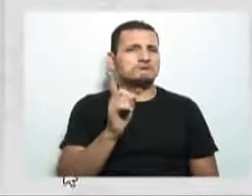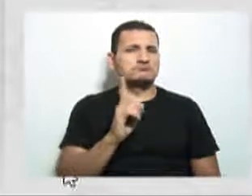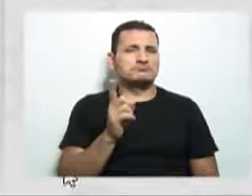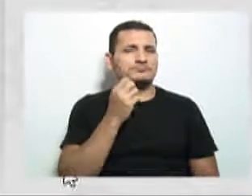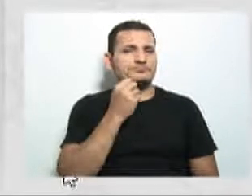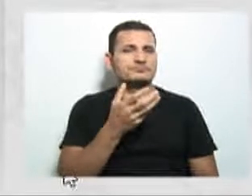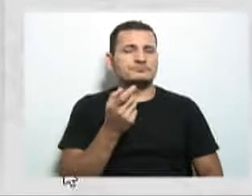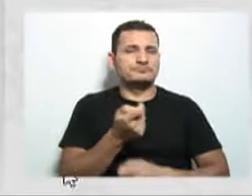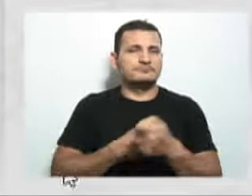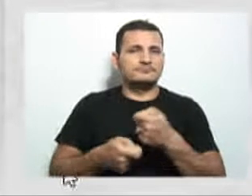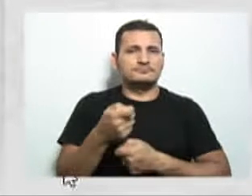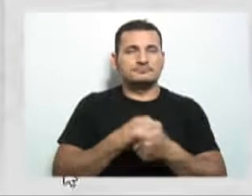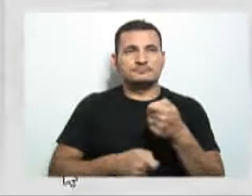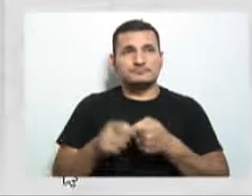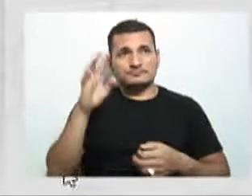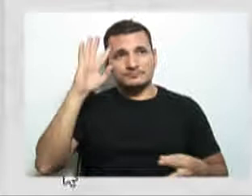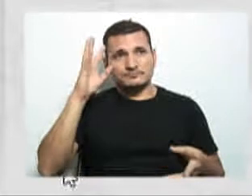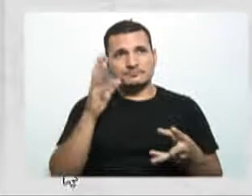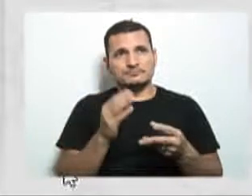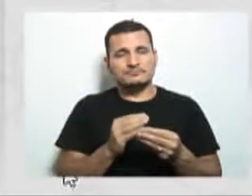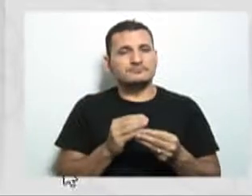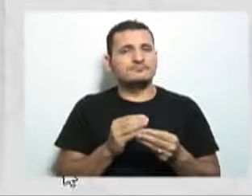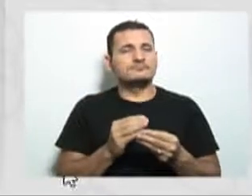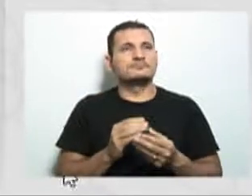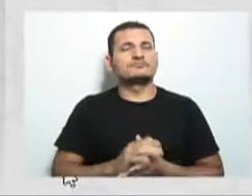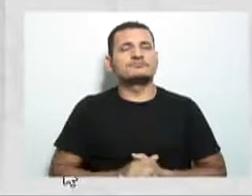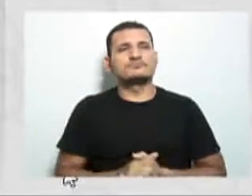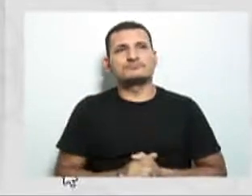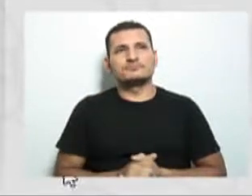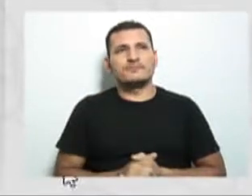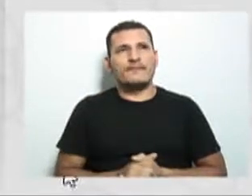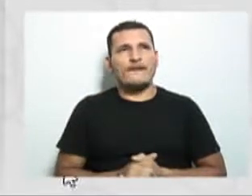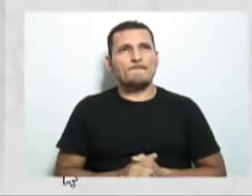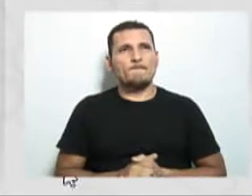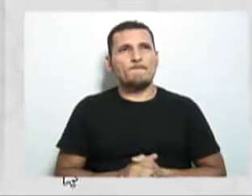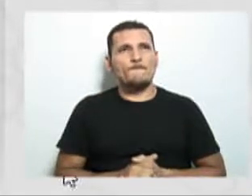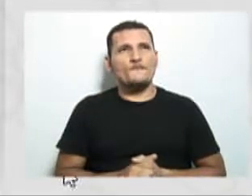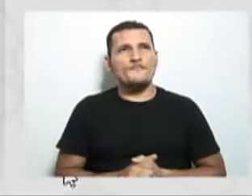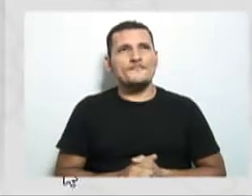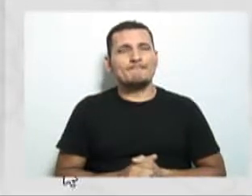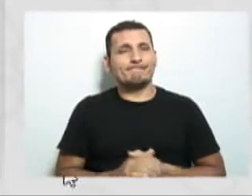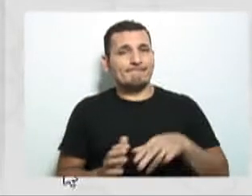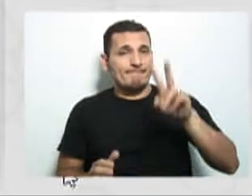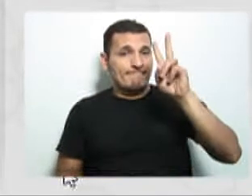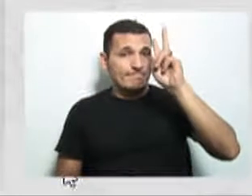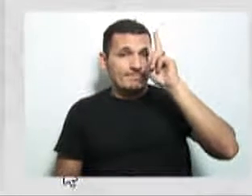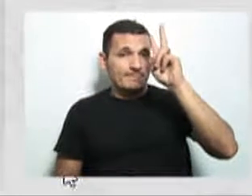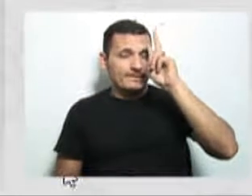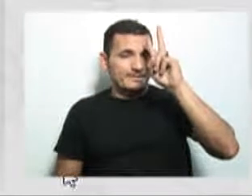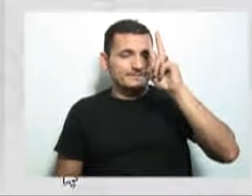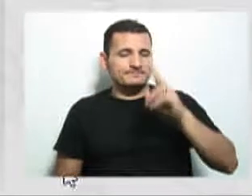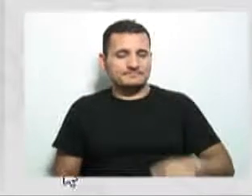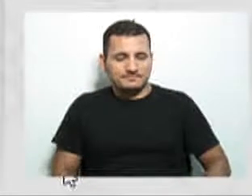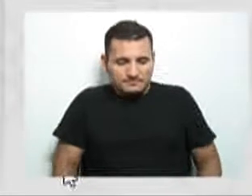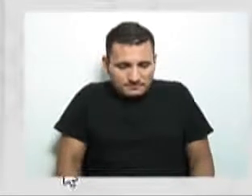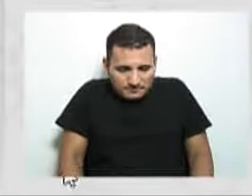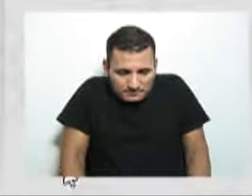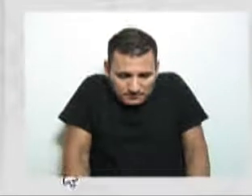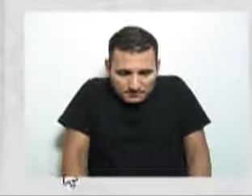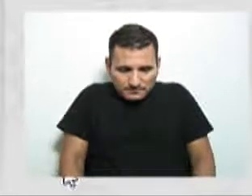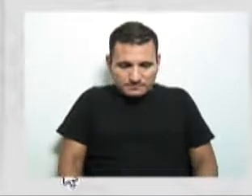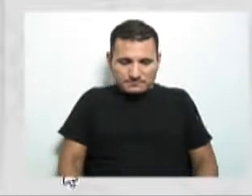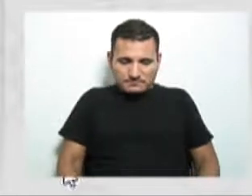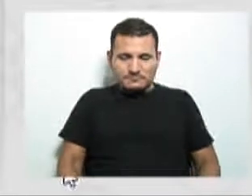boa conclusão racional desta negociação. Lembrando, claro, que quando acontecer